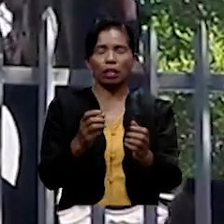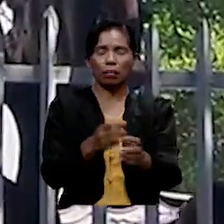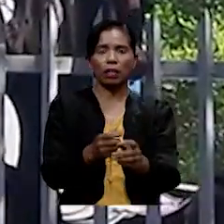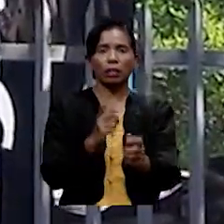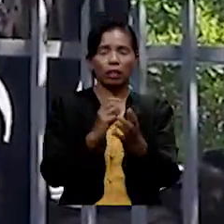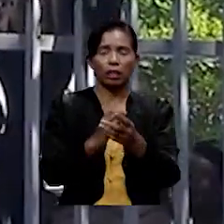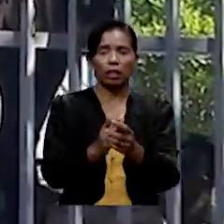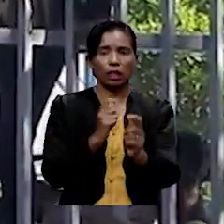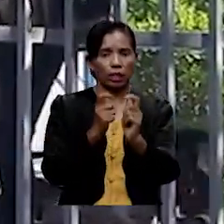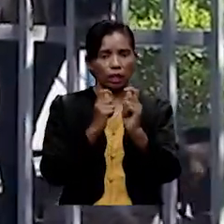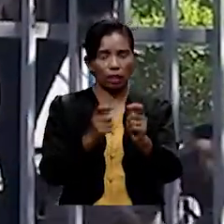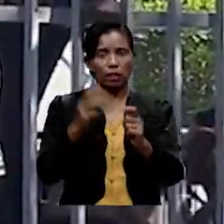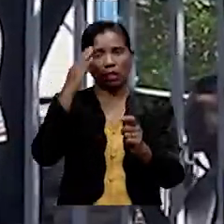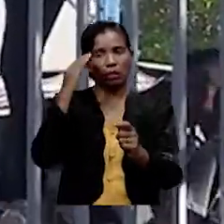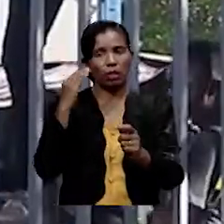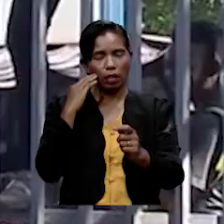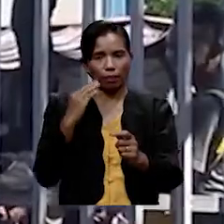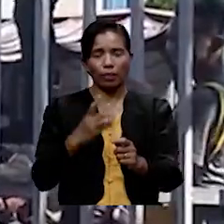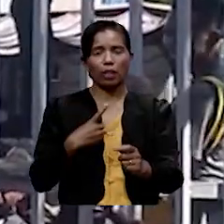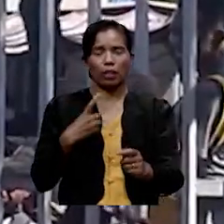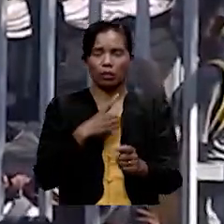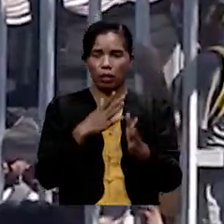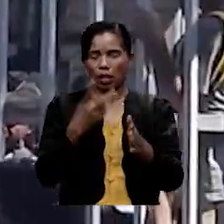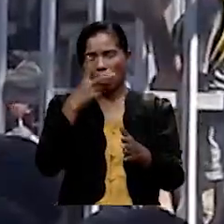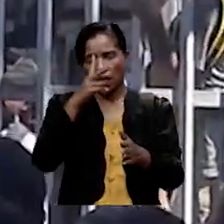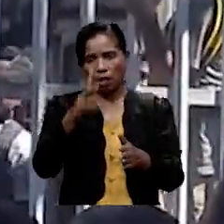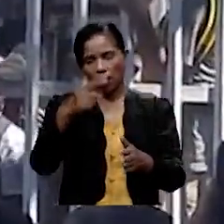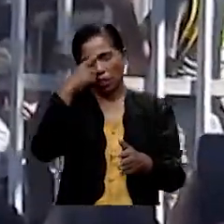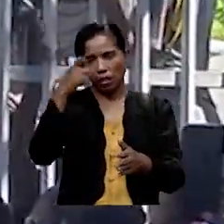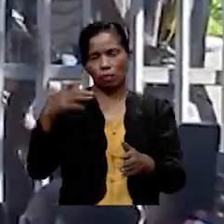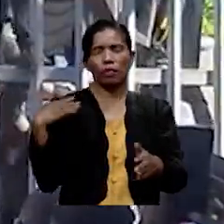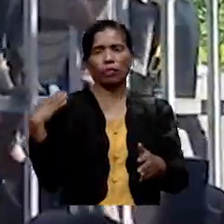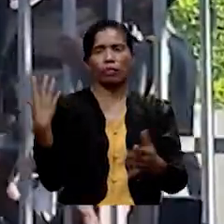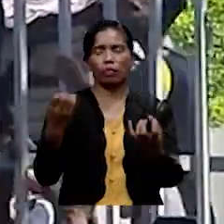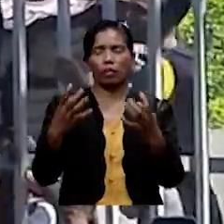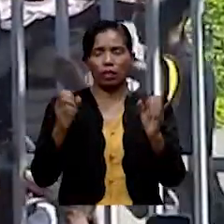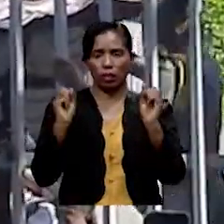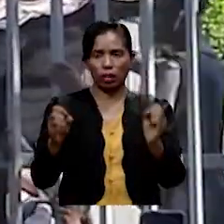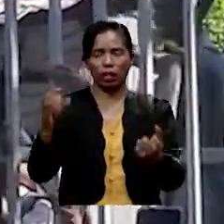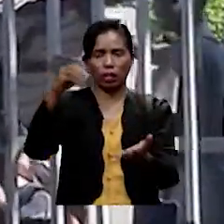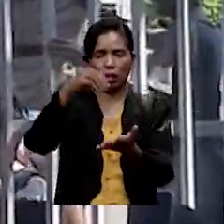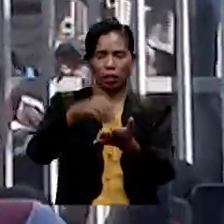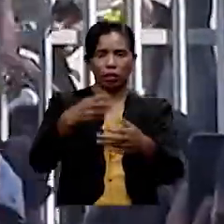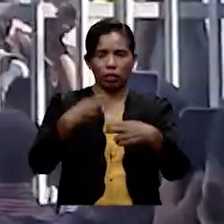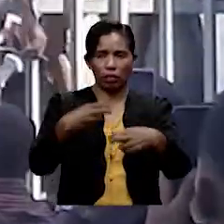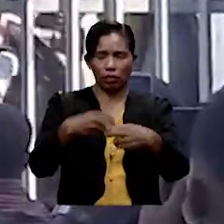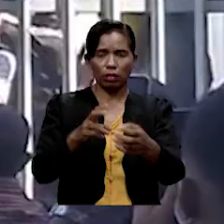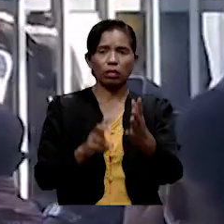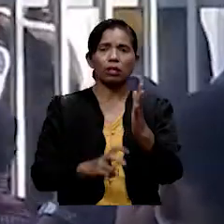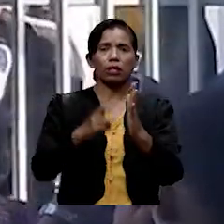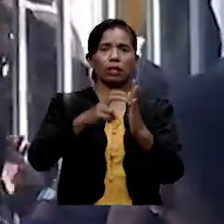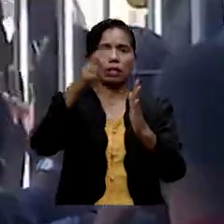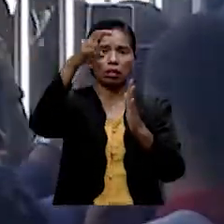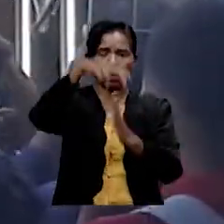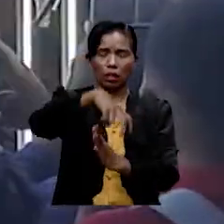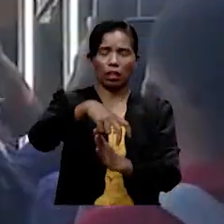Korea. Deputado Sira lamenta tebes o situação ne, tamba jovem barak tem que tauan ia risco o di sae moro, tamba de